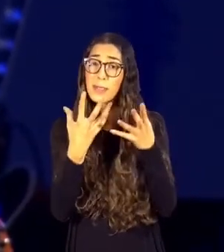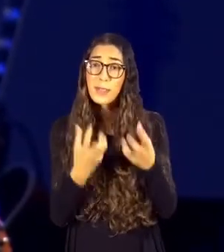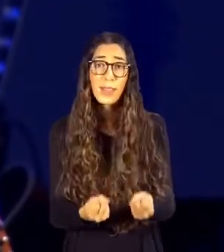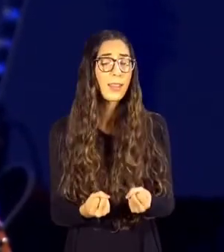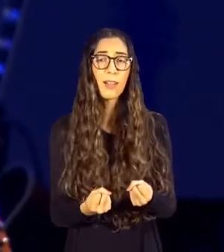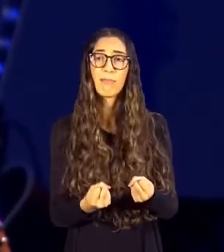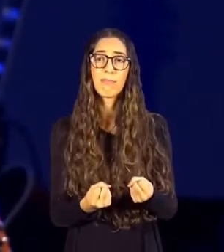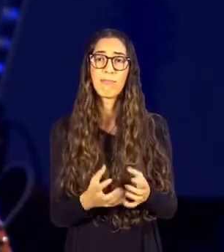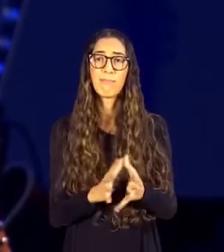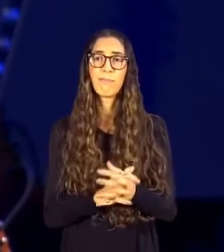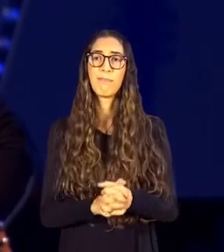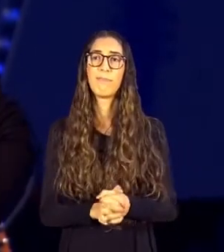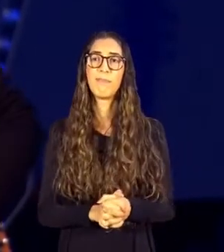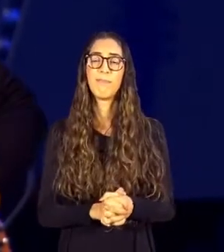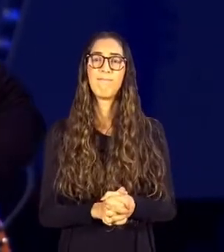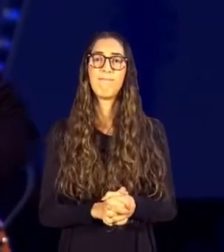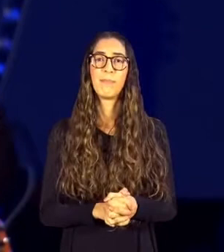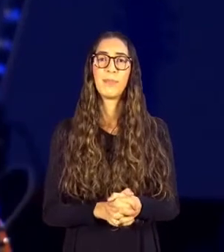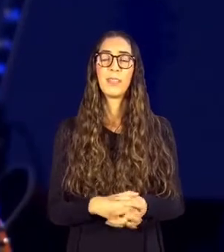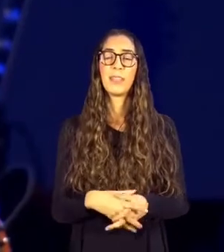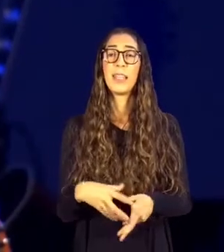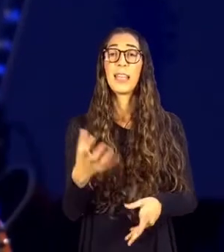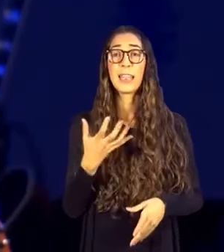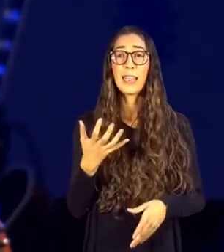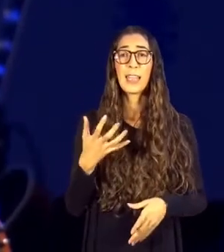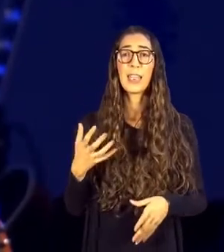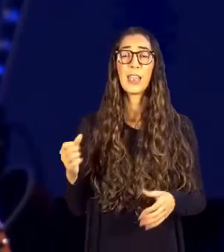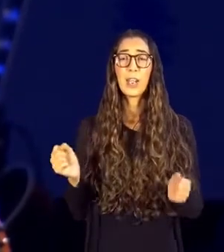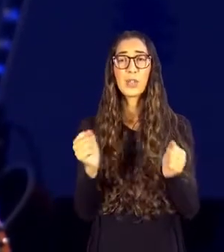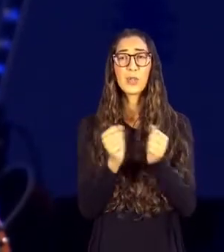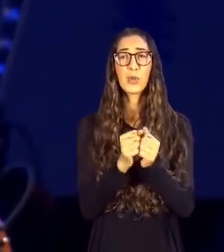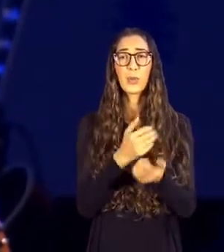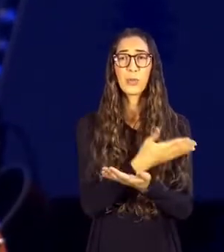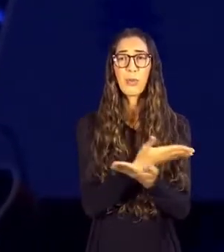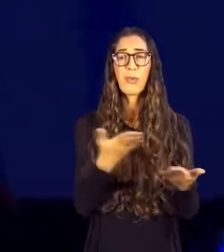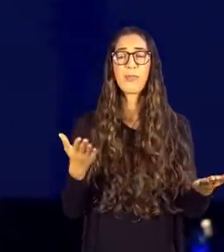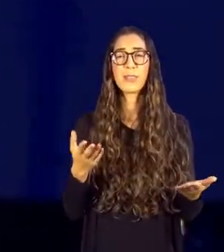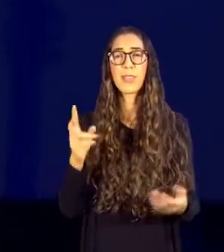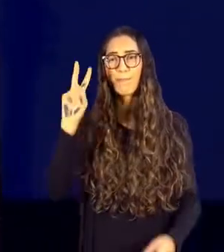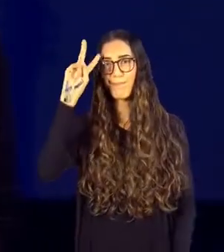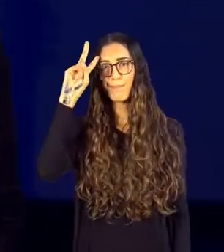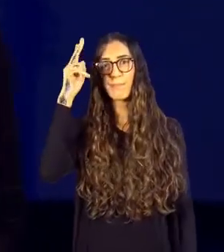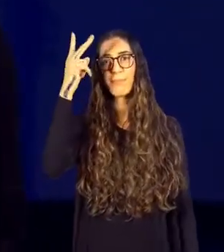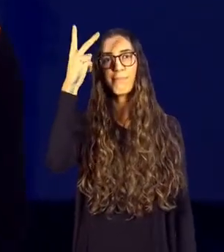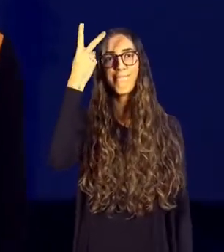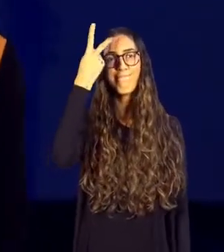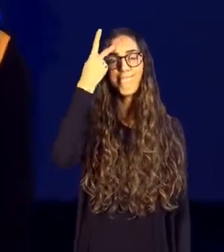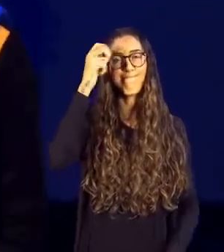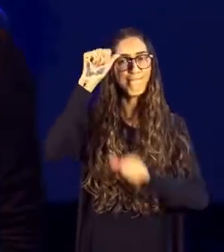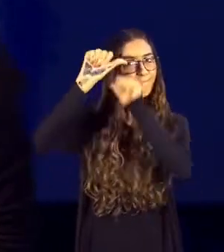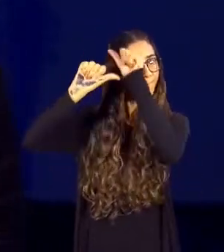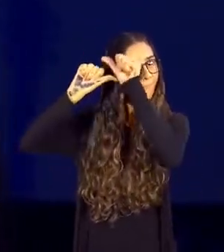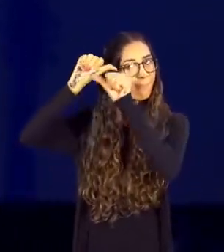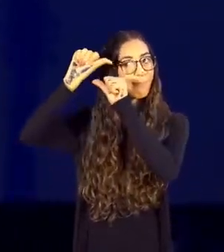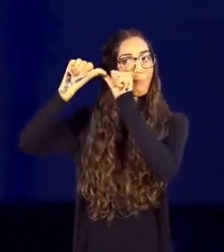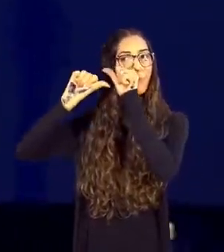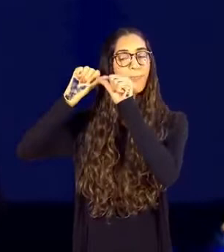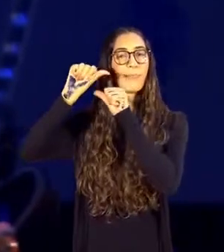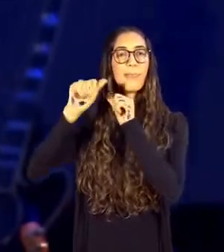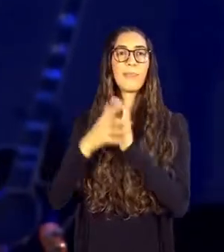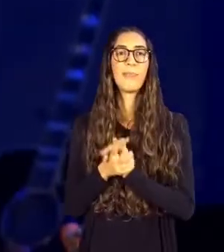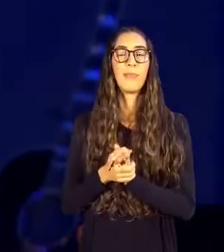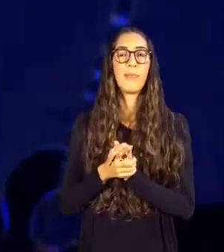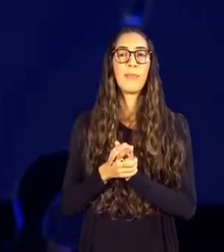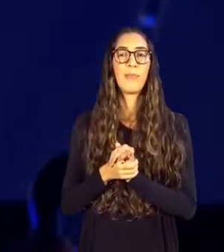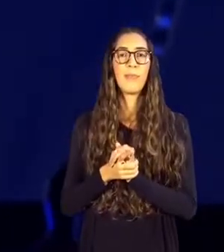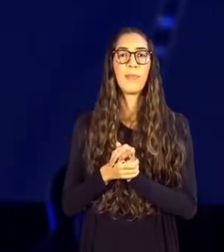nós começássemos a renovar a nossa mente. Eu e você está disposto para renovar a sua mente. Eu não vou mais